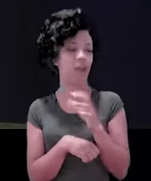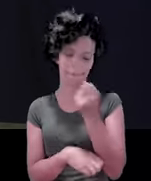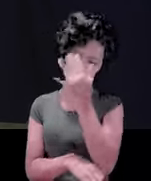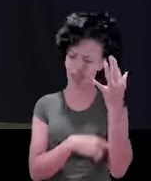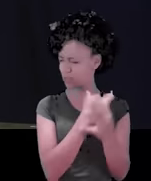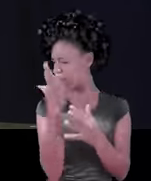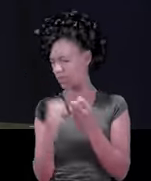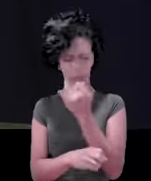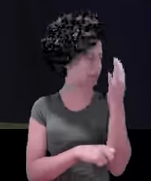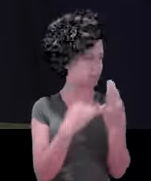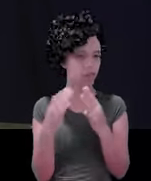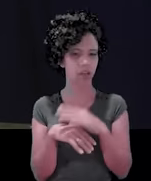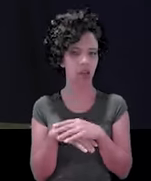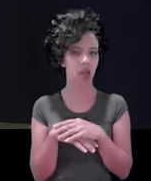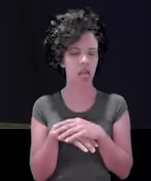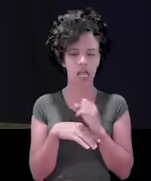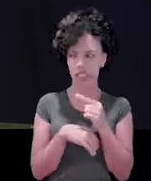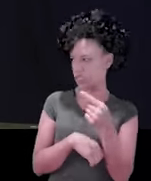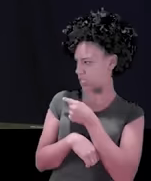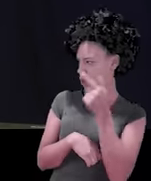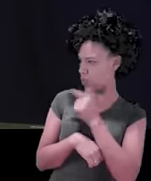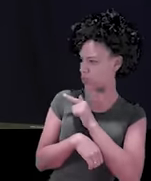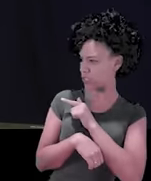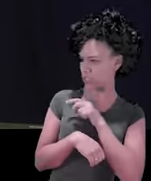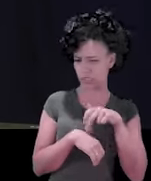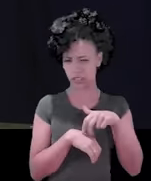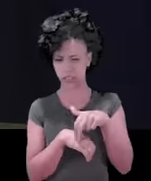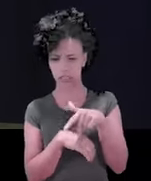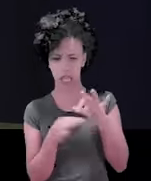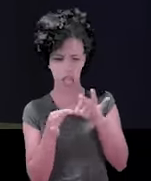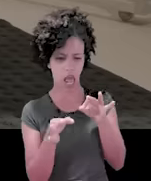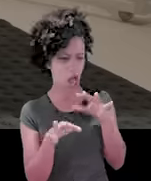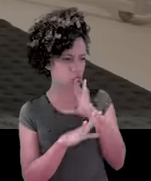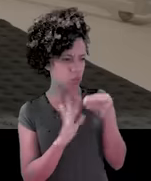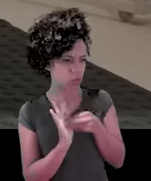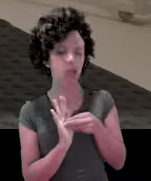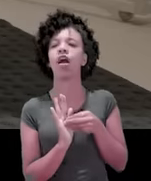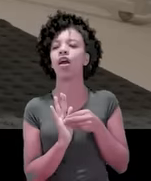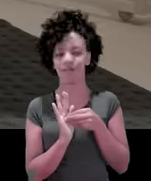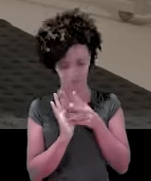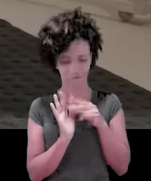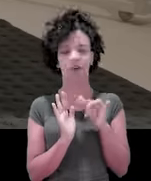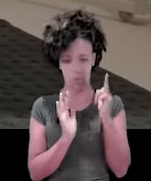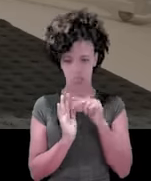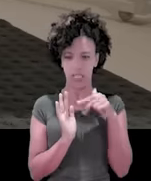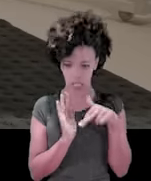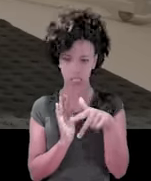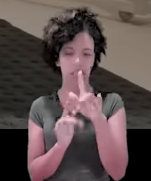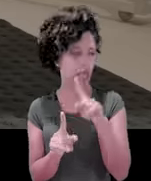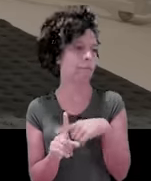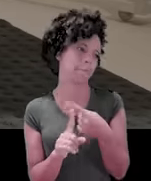mato mato mato reputa-se ouvindo ali se eu já dei tudo isso eu vou andar tudo isso a